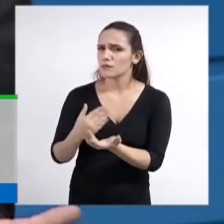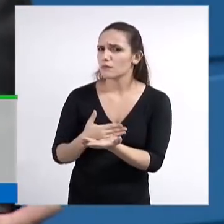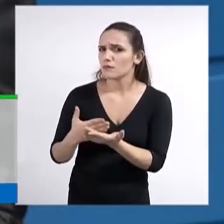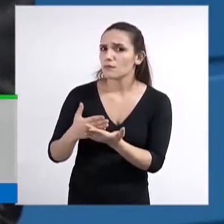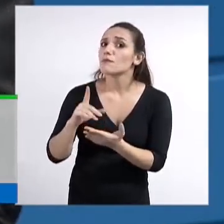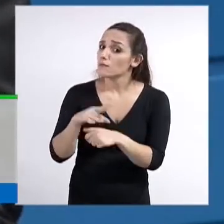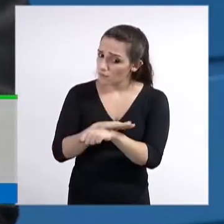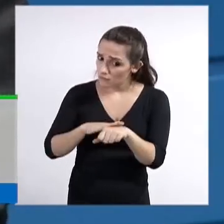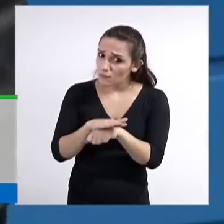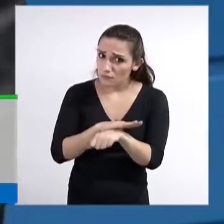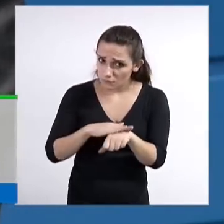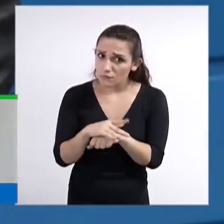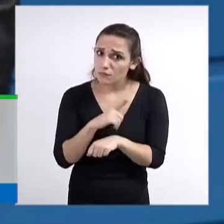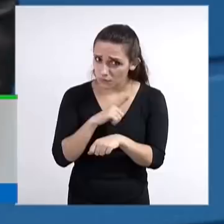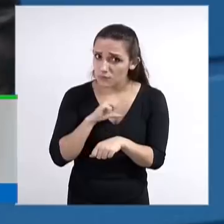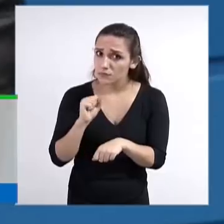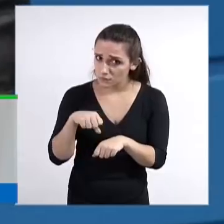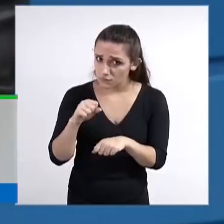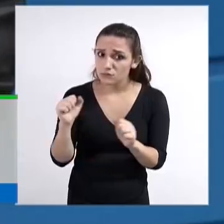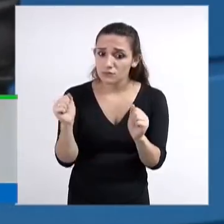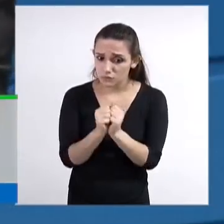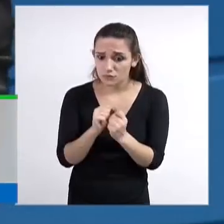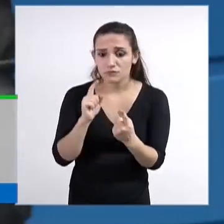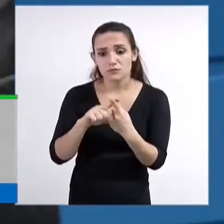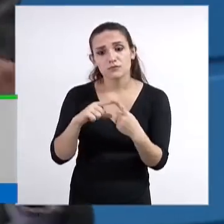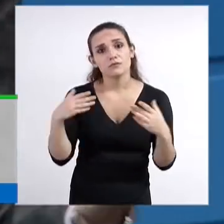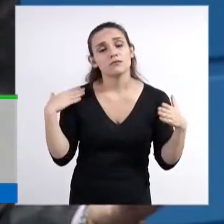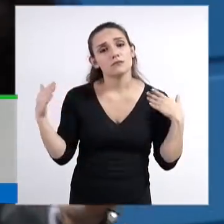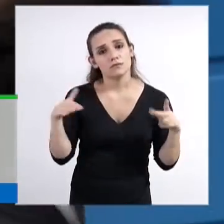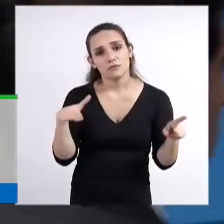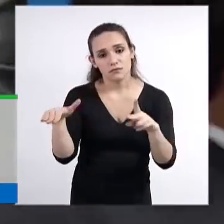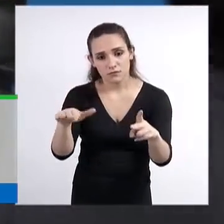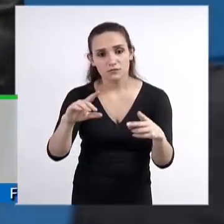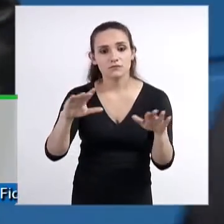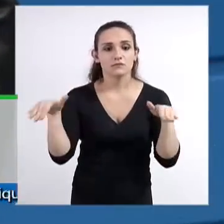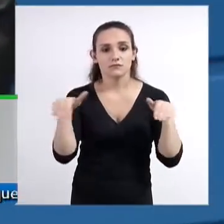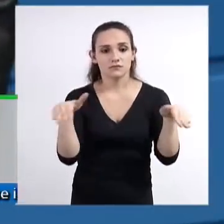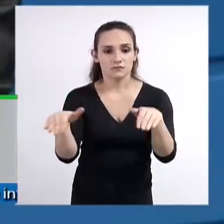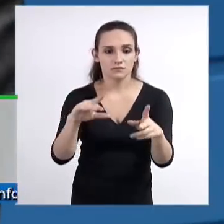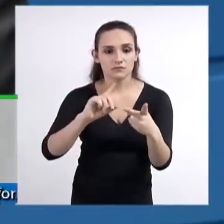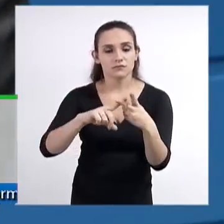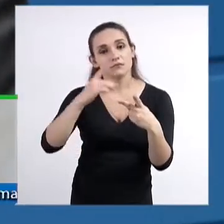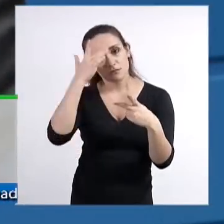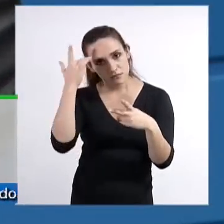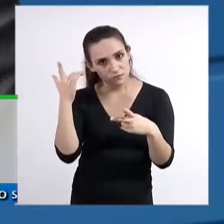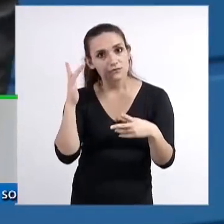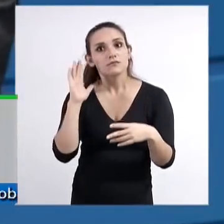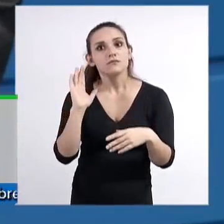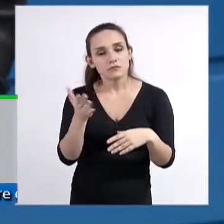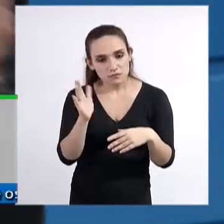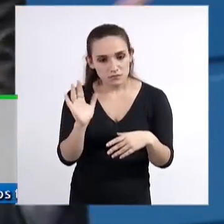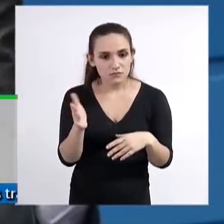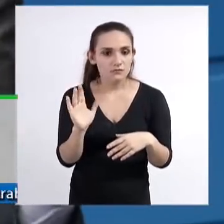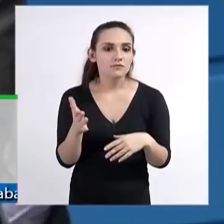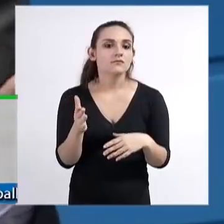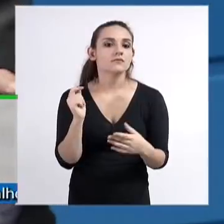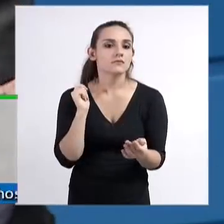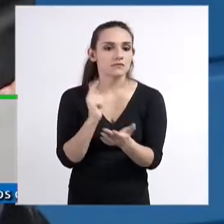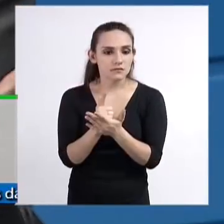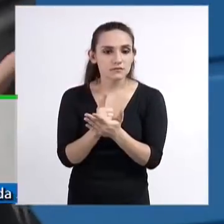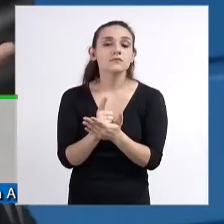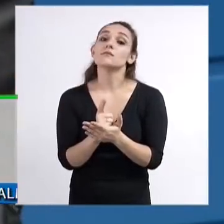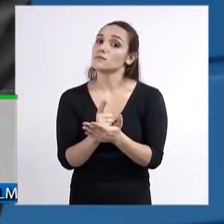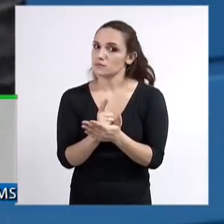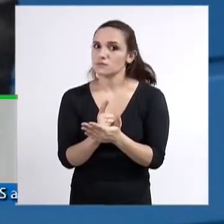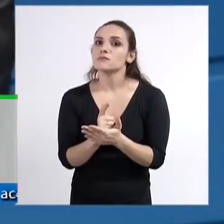de diálogo estabelecido com o trade turístico, com aqueles que fecharam os pacotes para 2019 nas